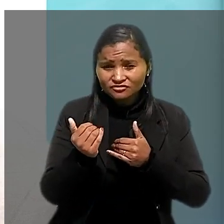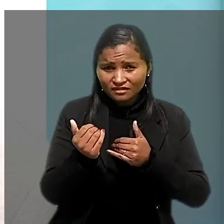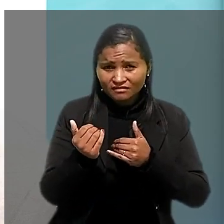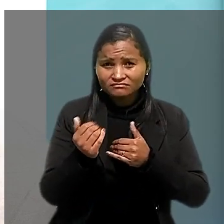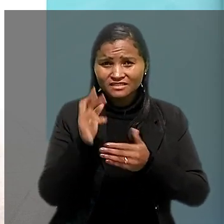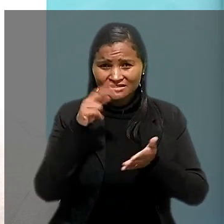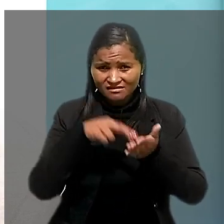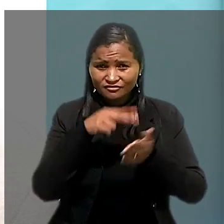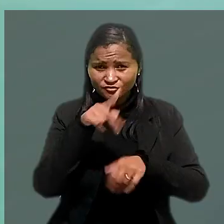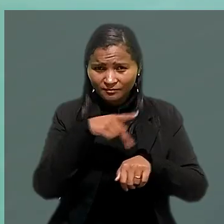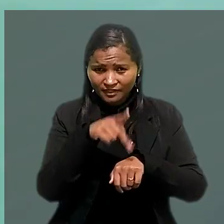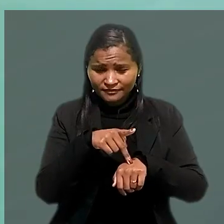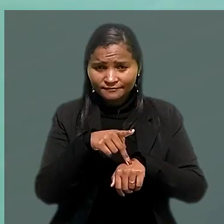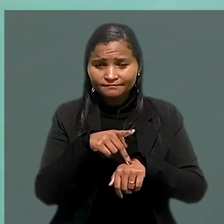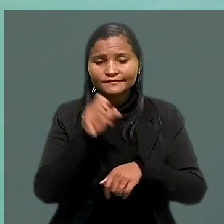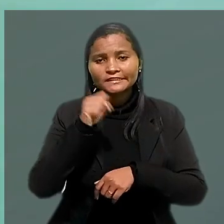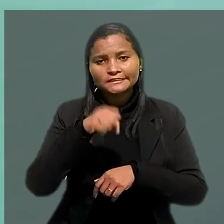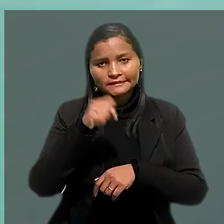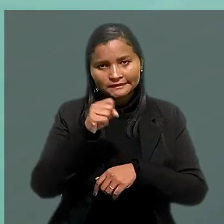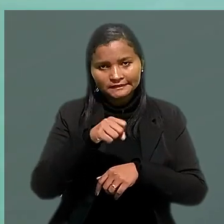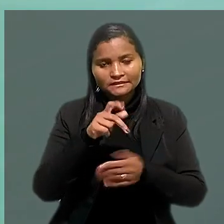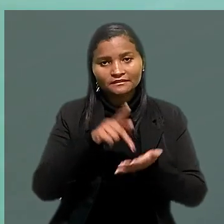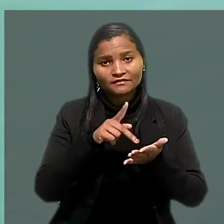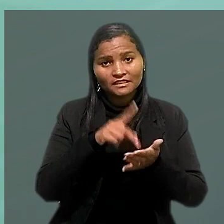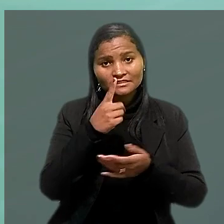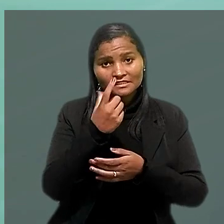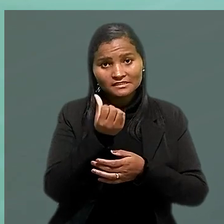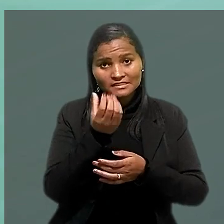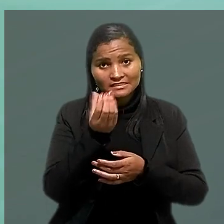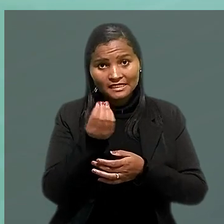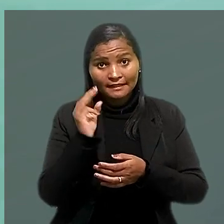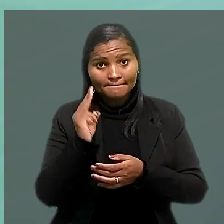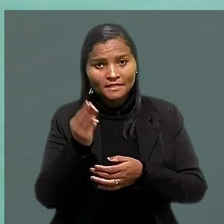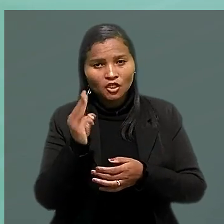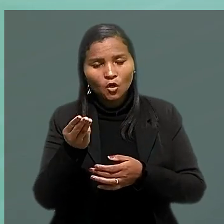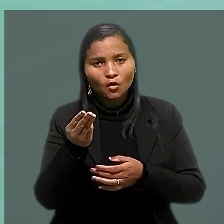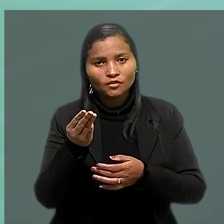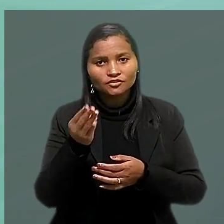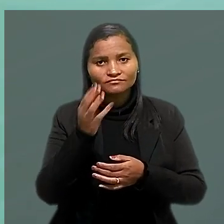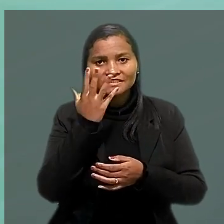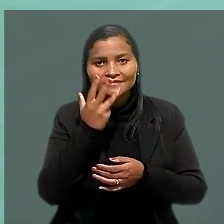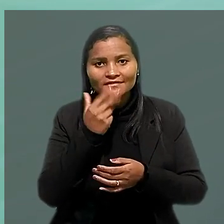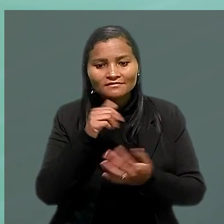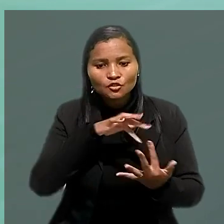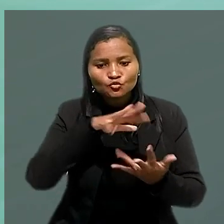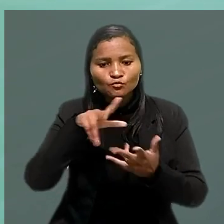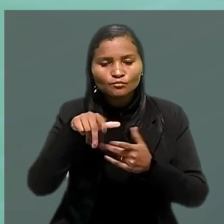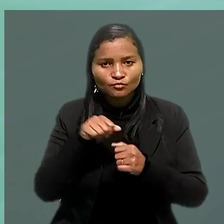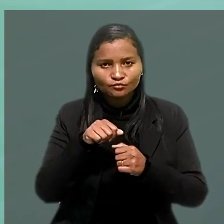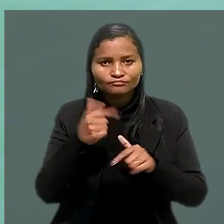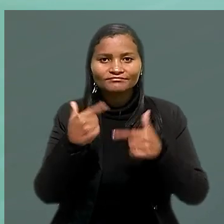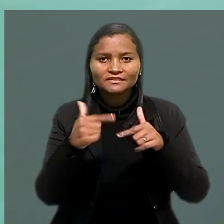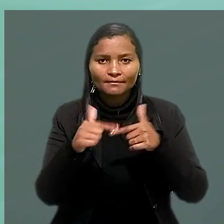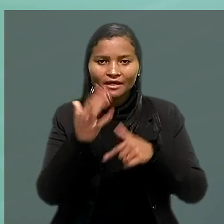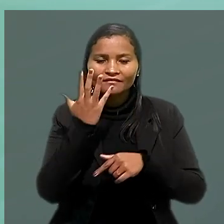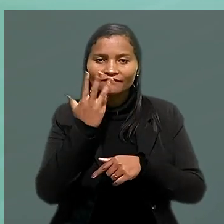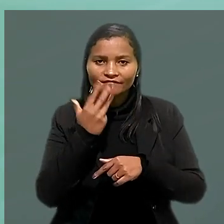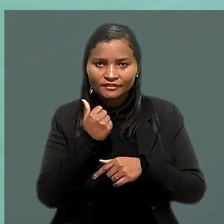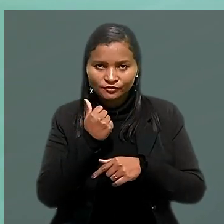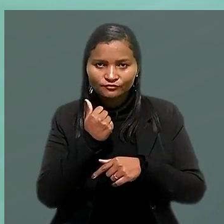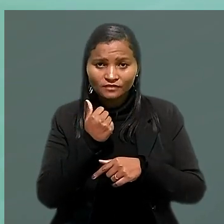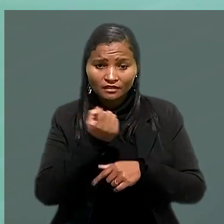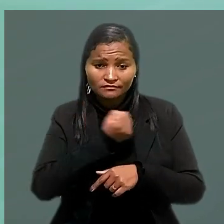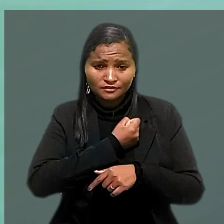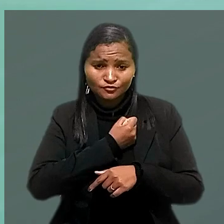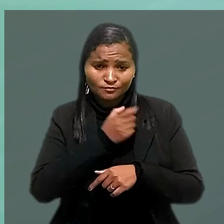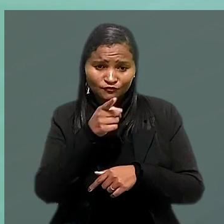no país? Sim, Luana. Na verdade, são 160 milhões de crianças no mundo em situação de trabalho infantil e